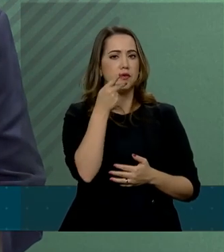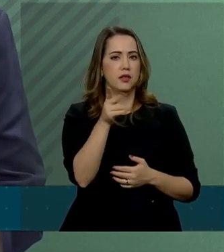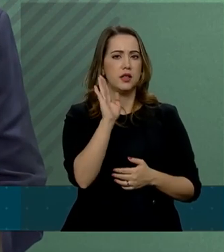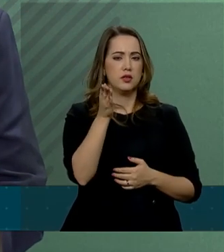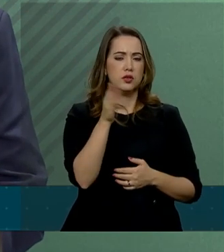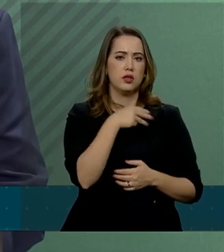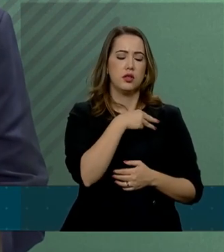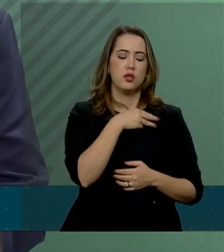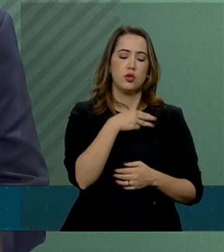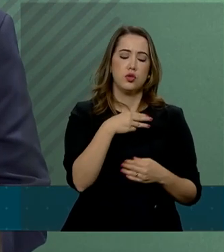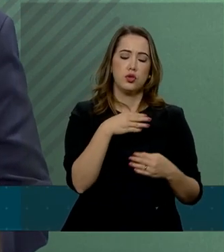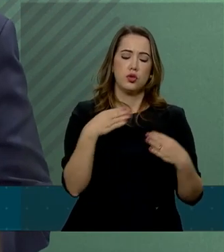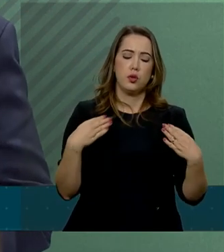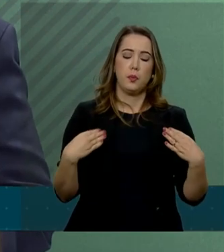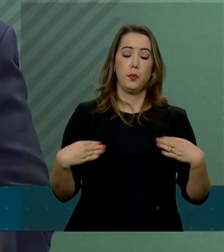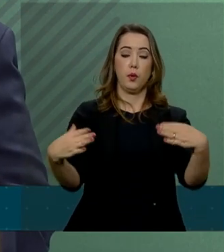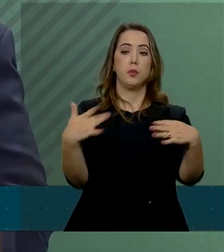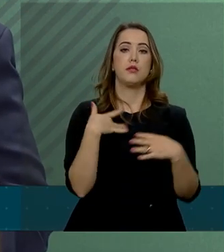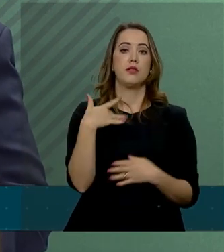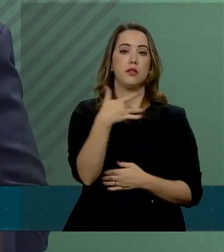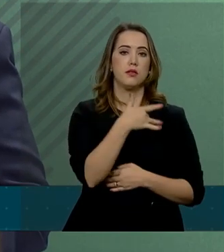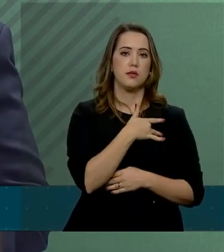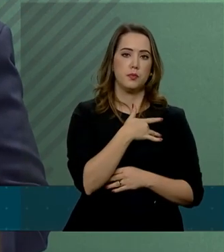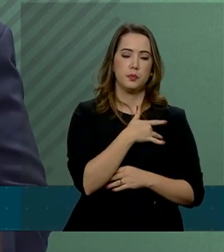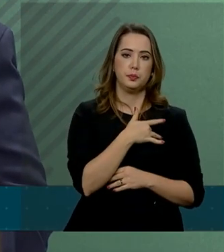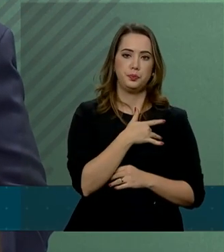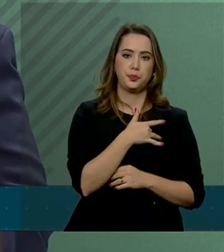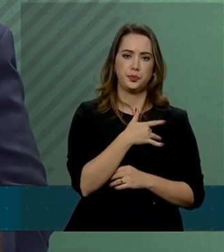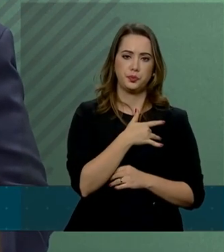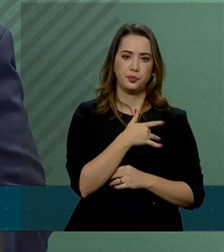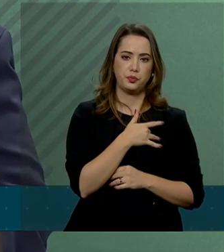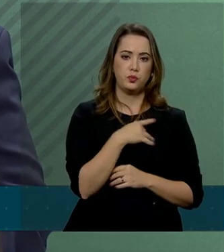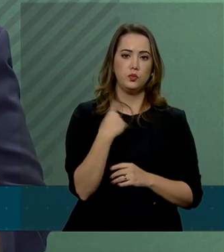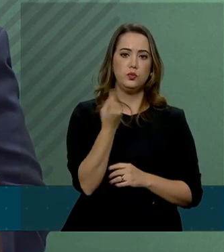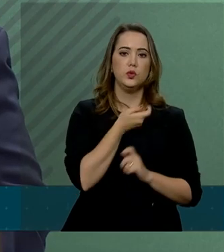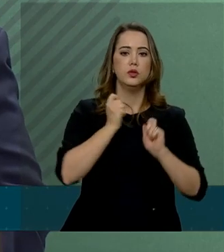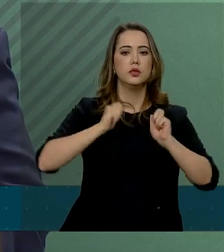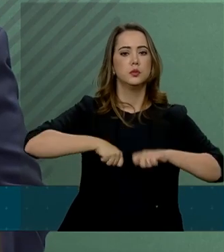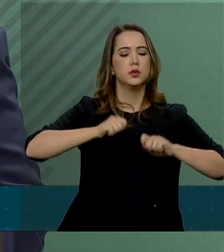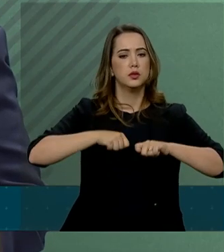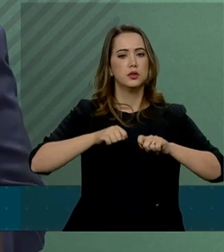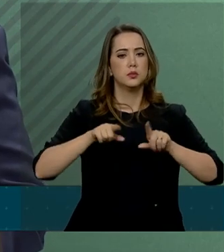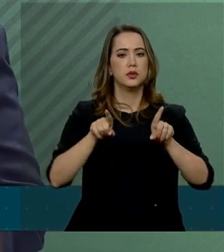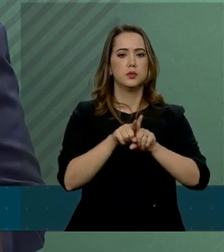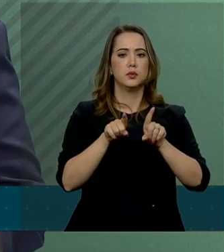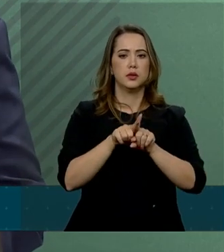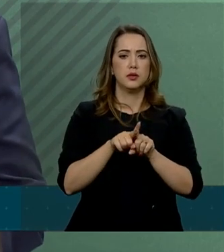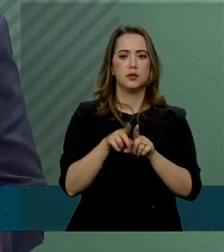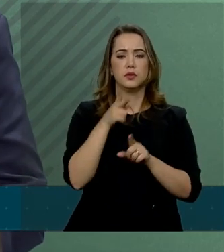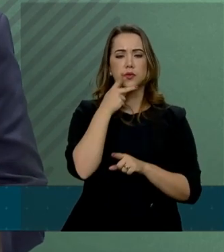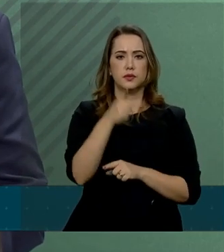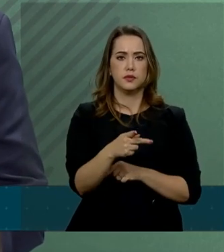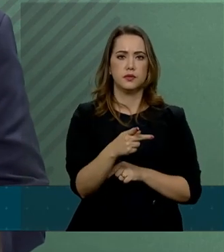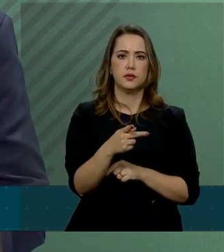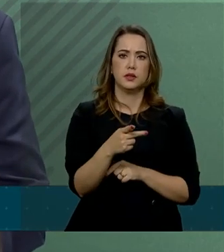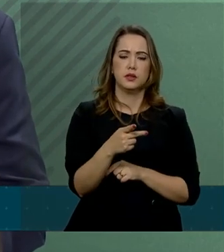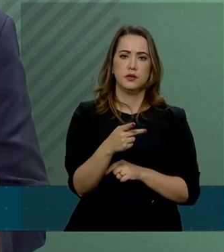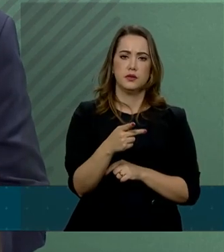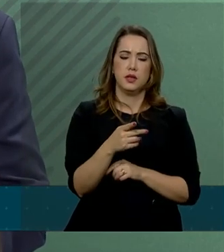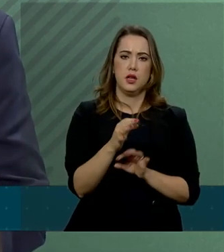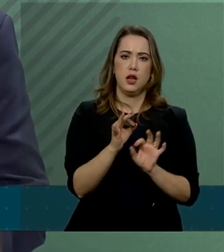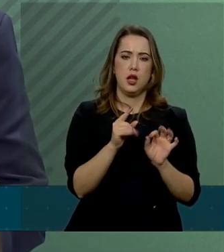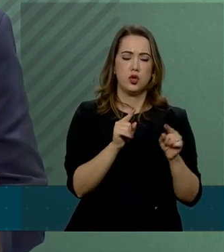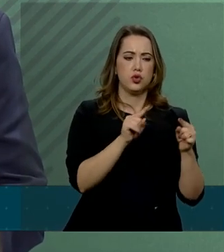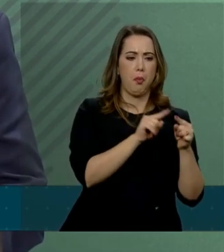ministério da saúde e nós poderíamos até também colocar quando o acordo o